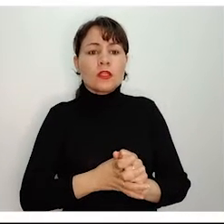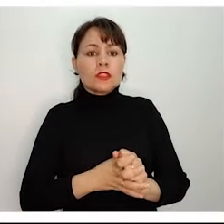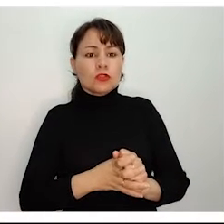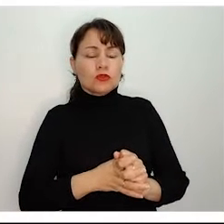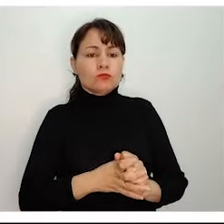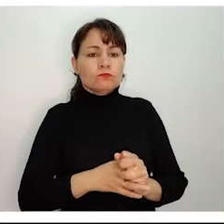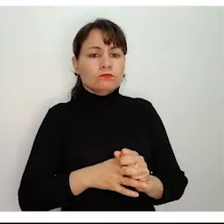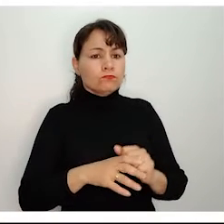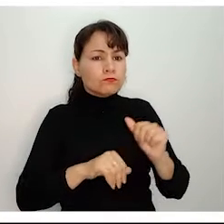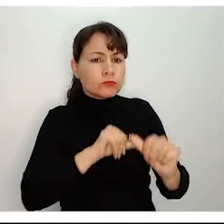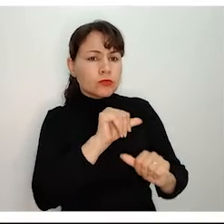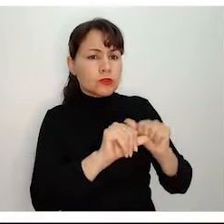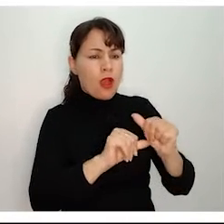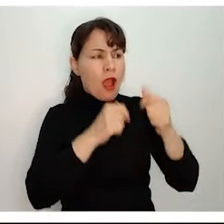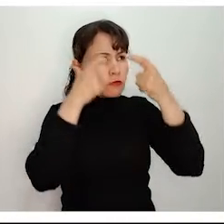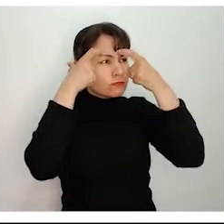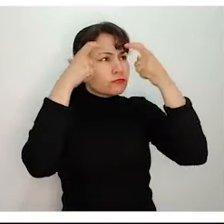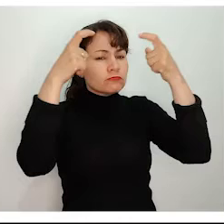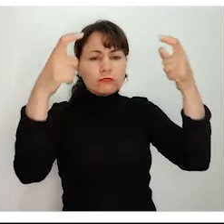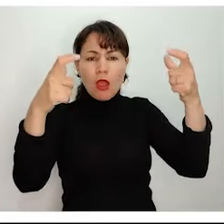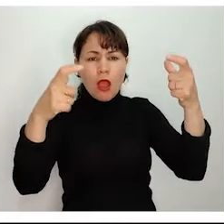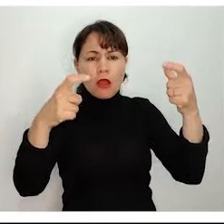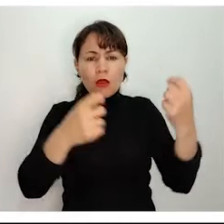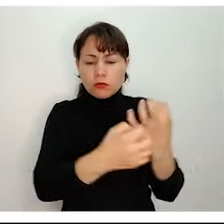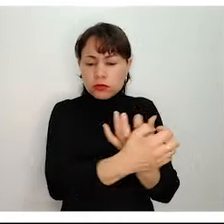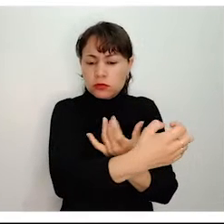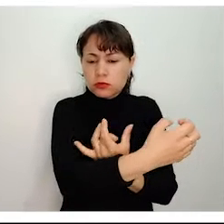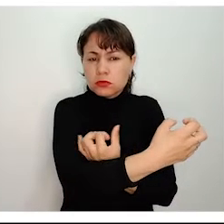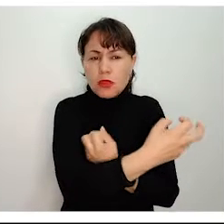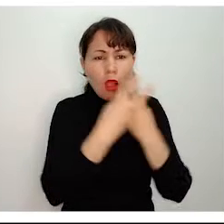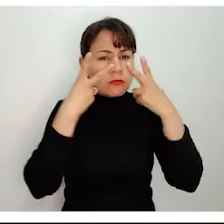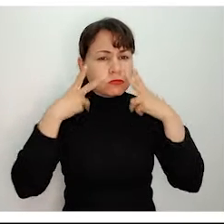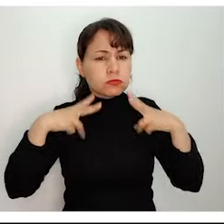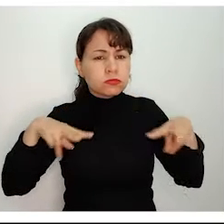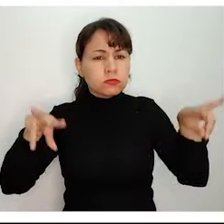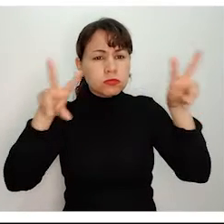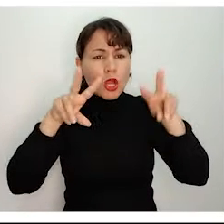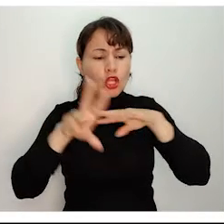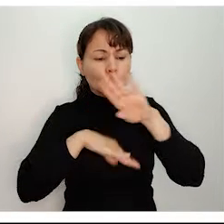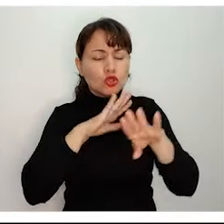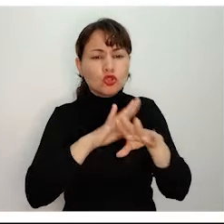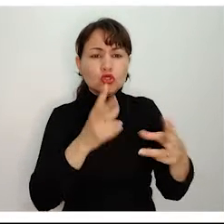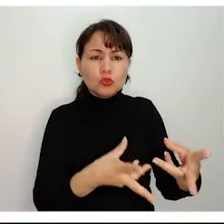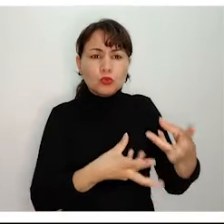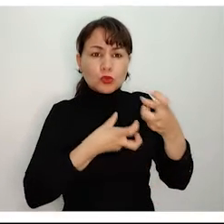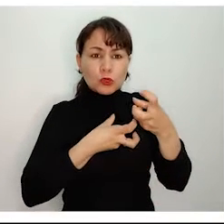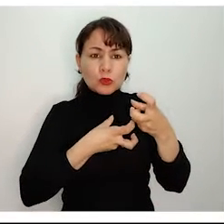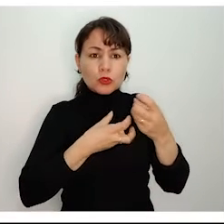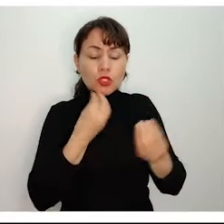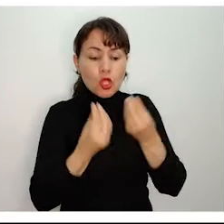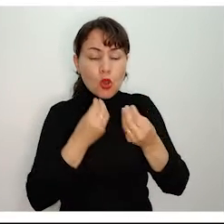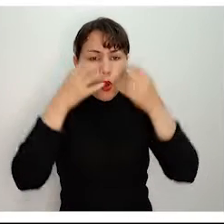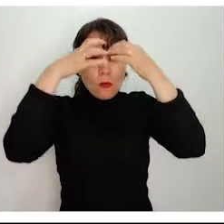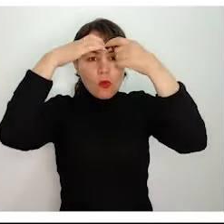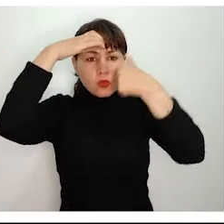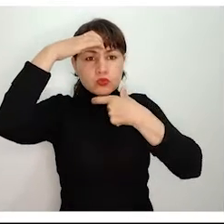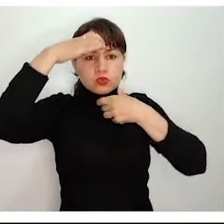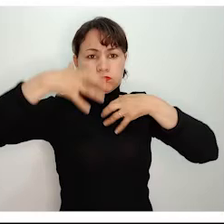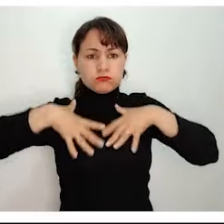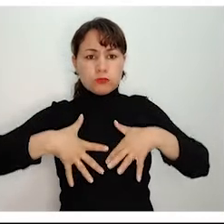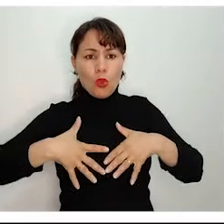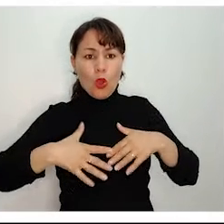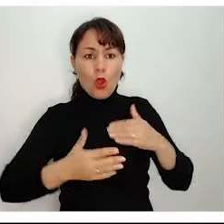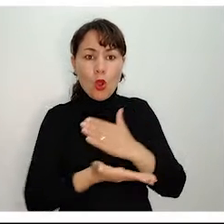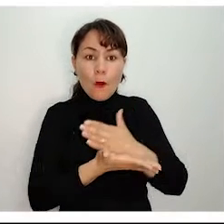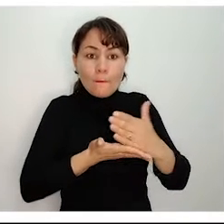elas motoras, intelectuais, sensoriais. E quando é que esse sistema nervoso começa a